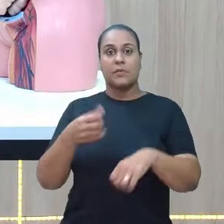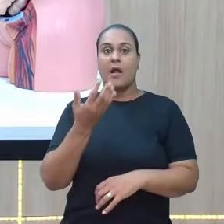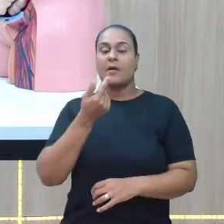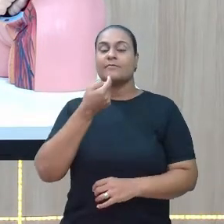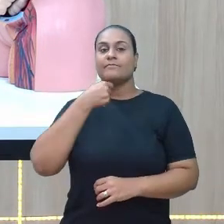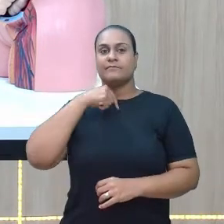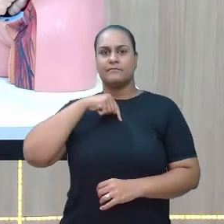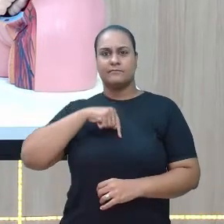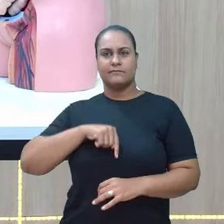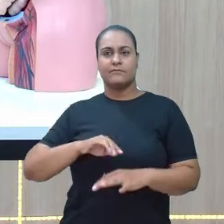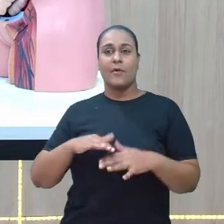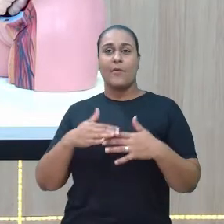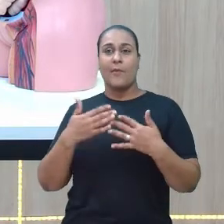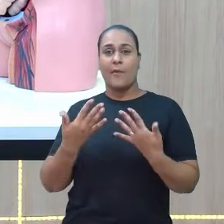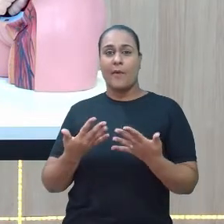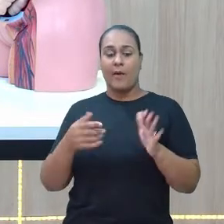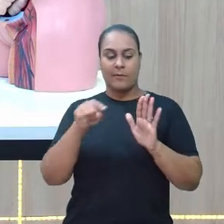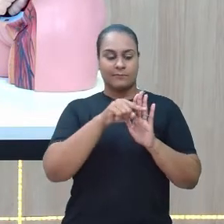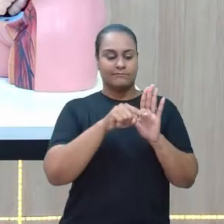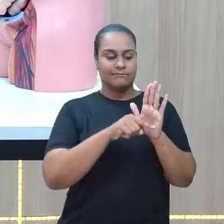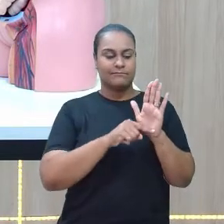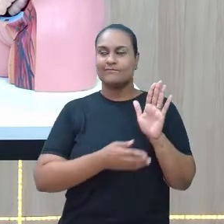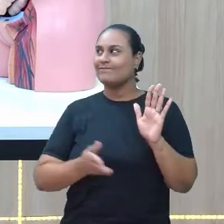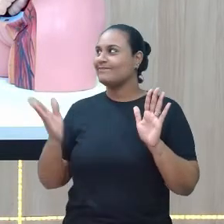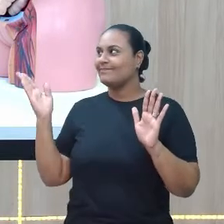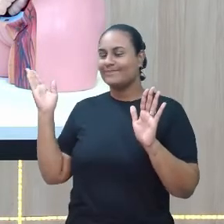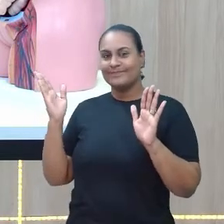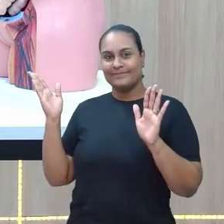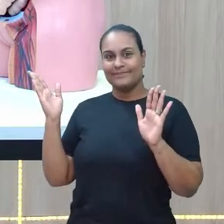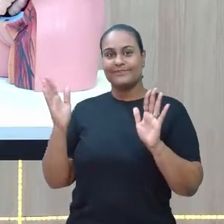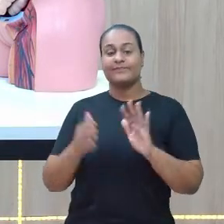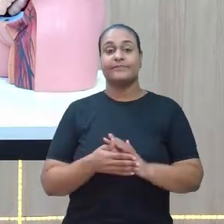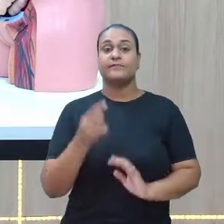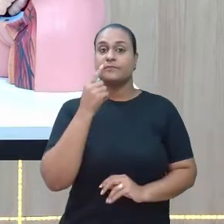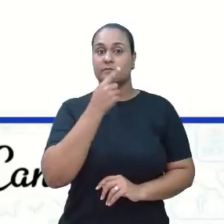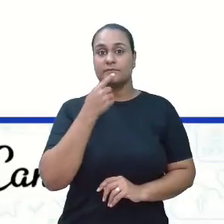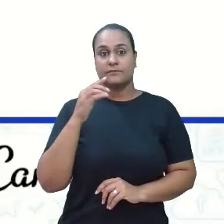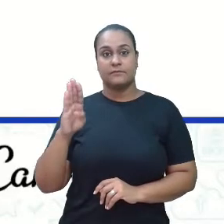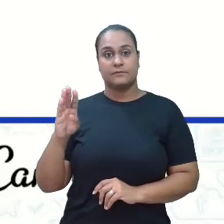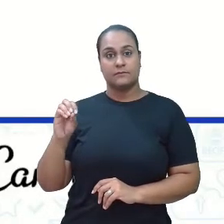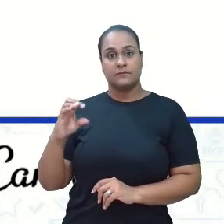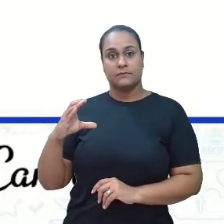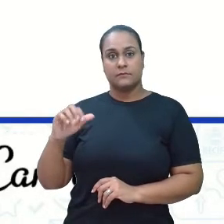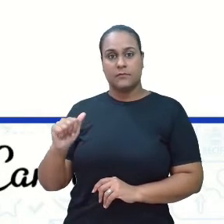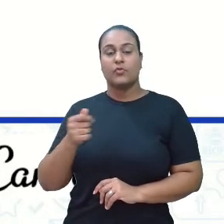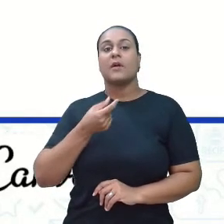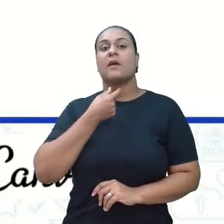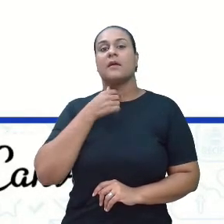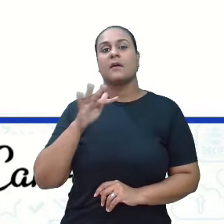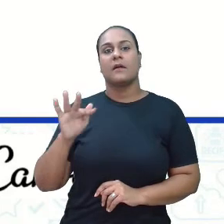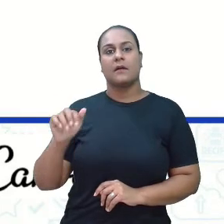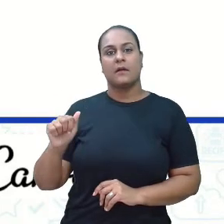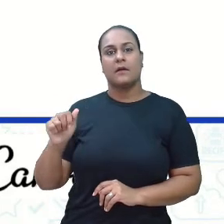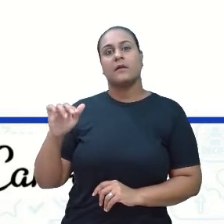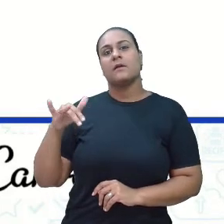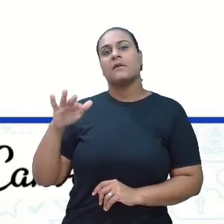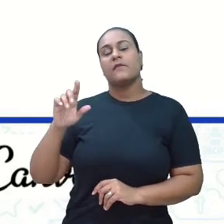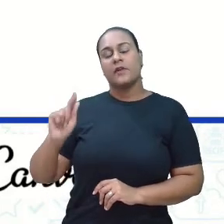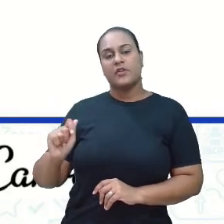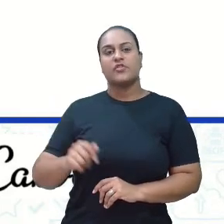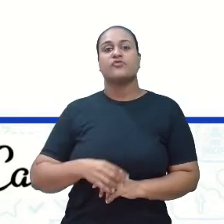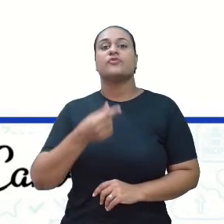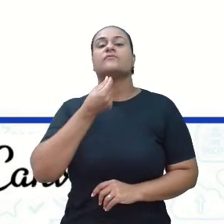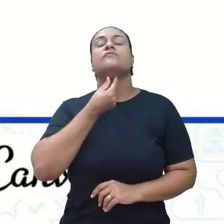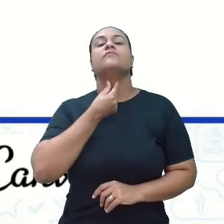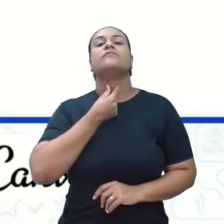Quais são os órgãos que formam o sistema digestório? A boca, a faringe, o